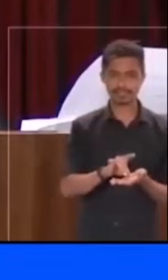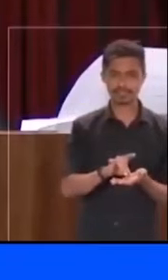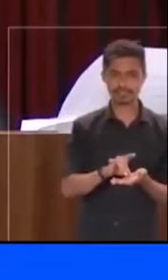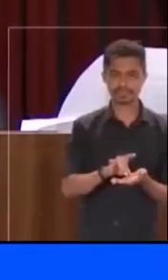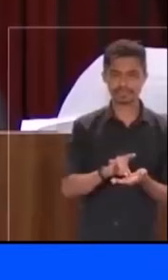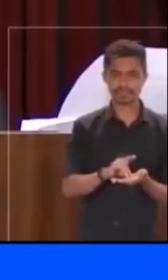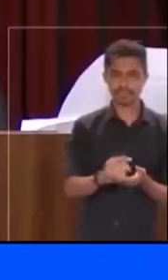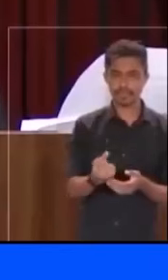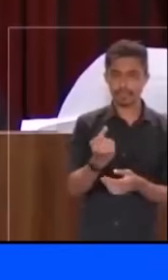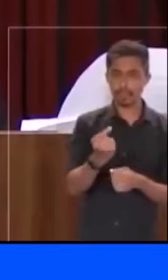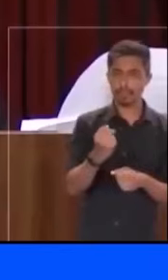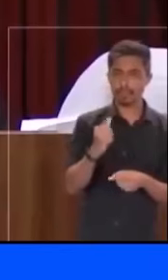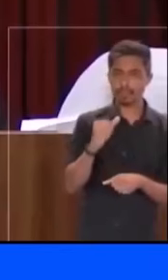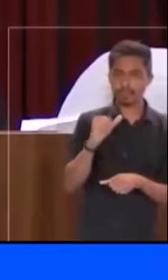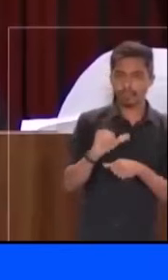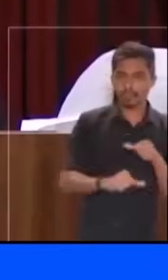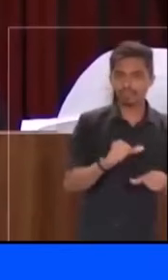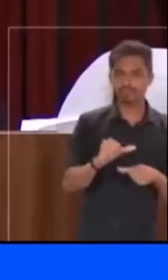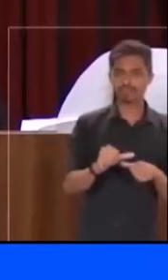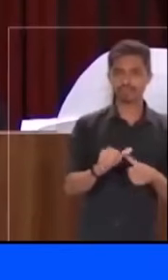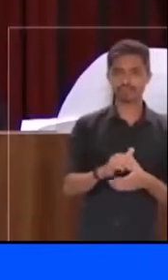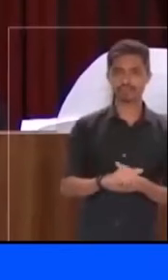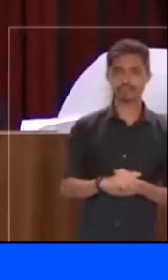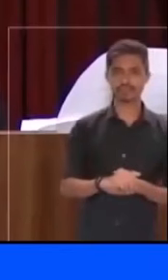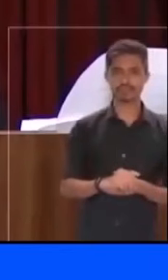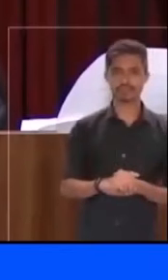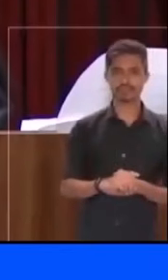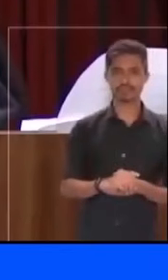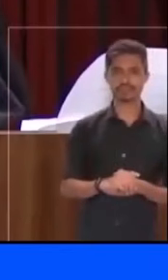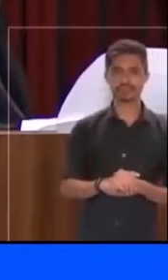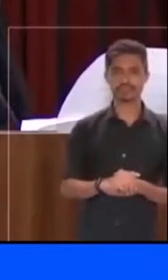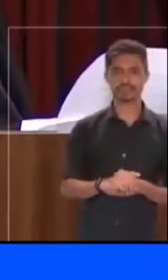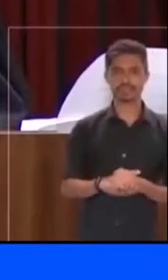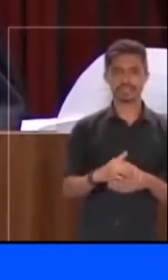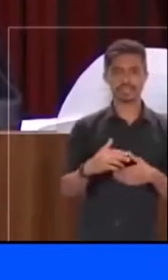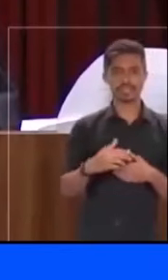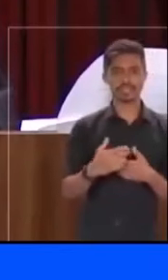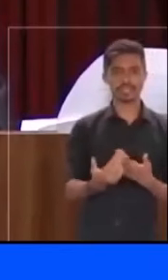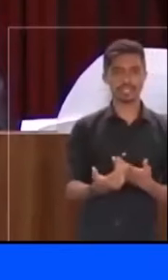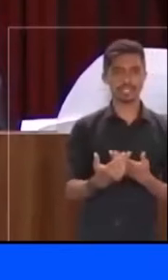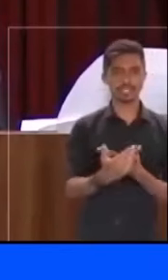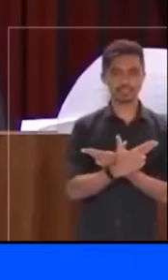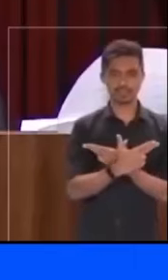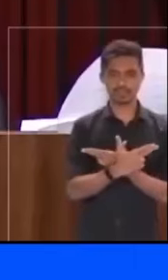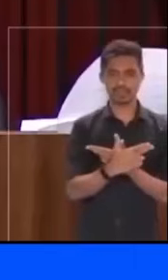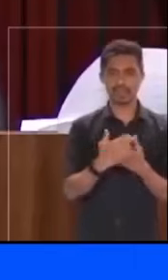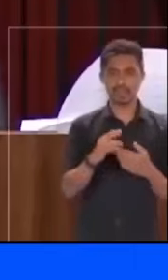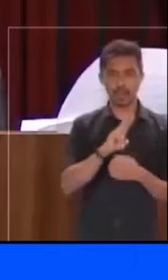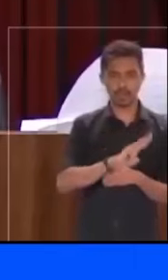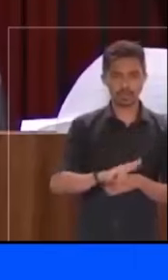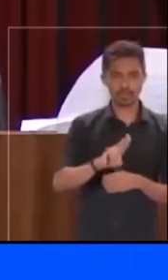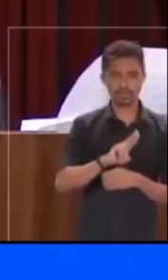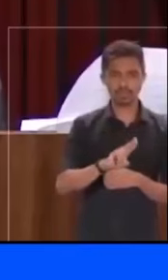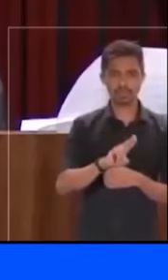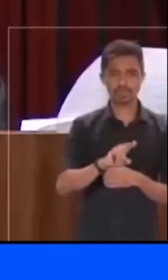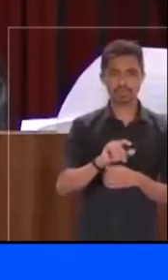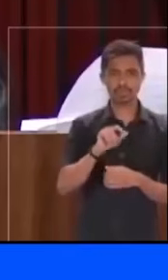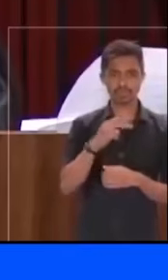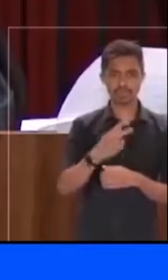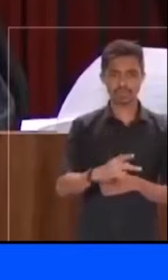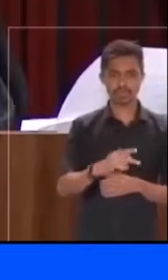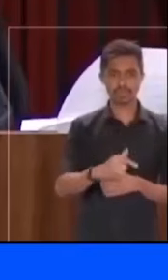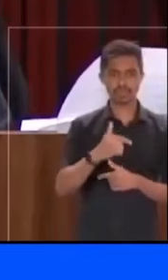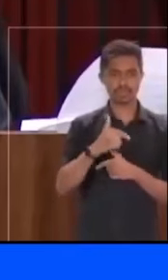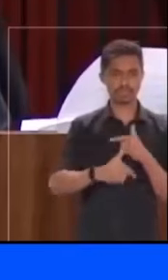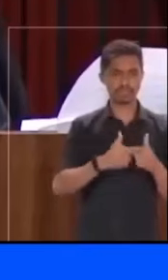uma alteração das Forças Armadas, a utilização do seu cargo